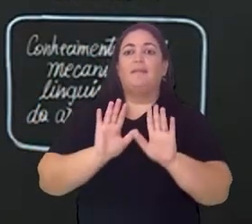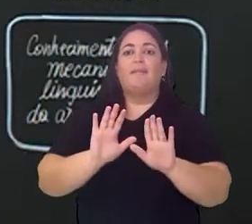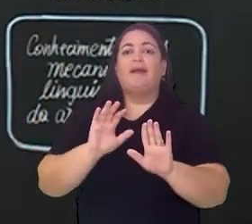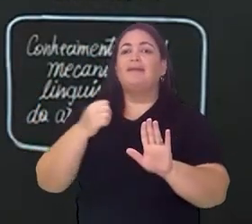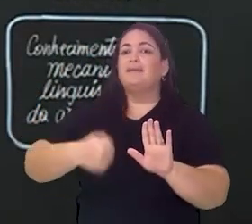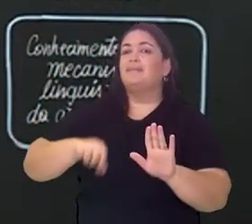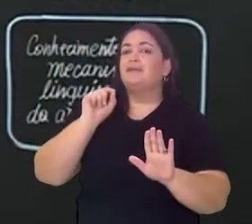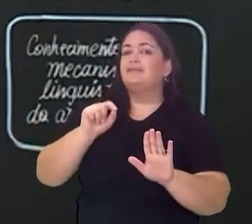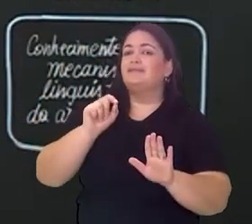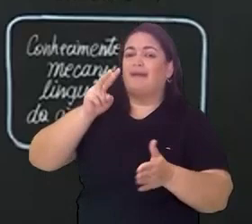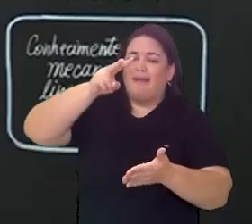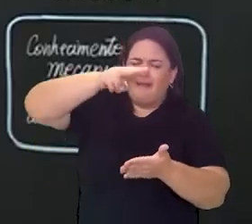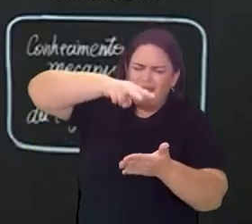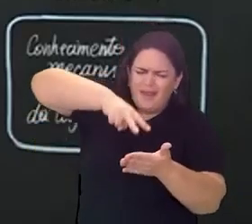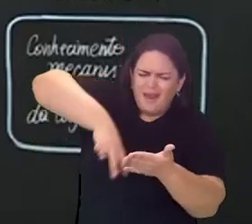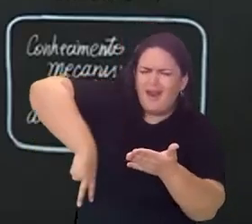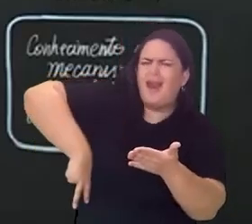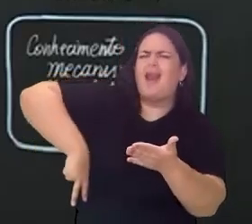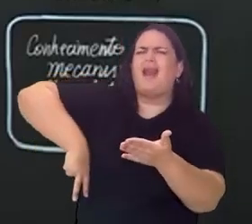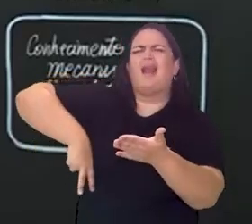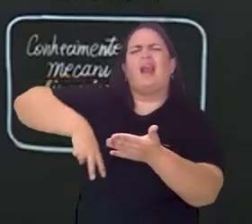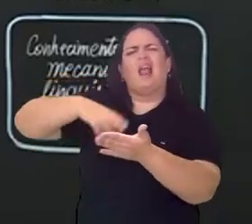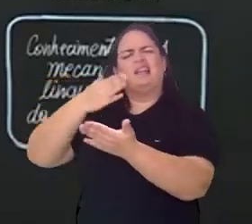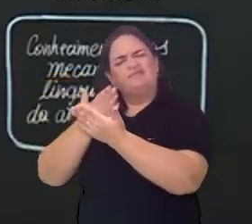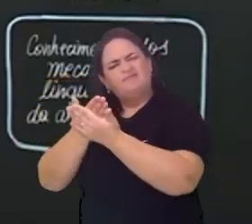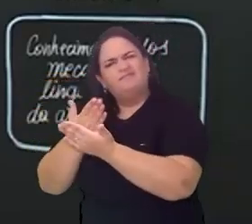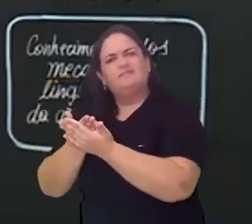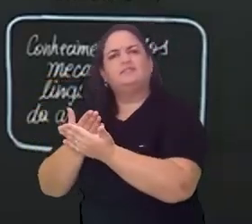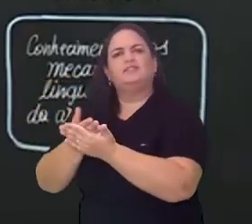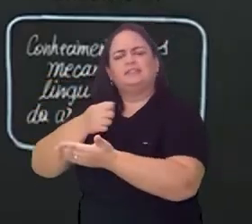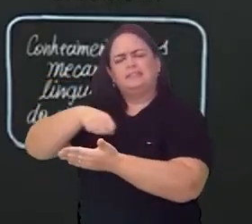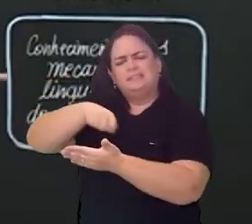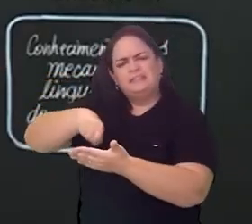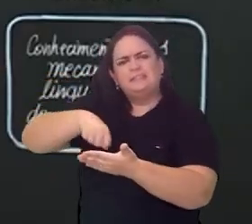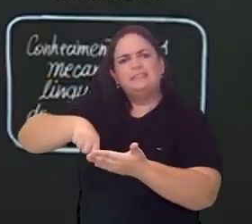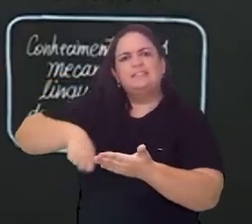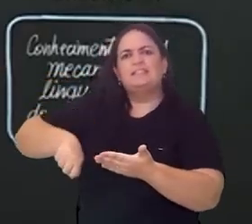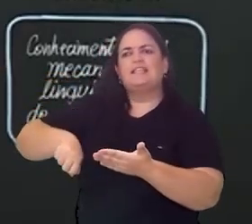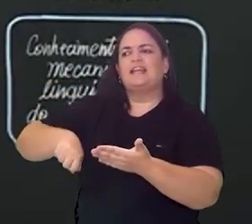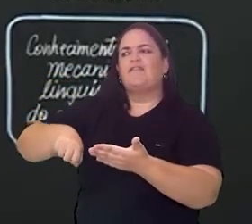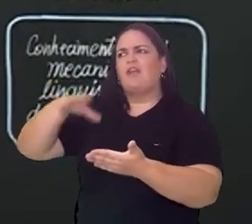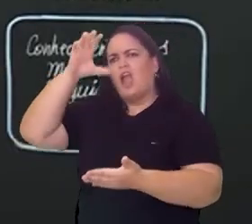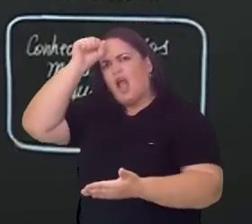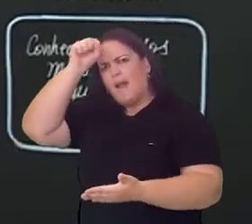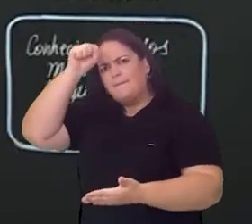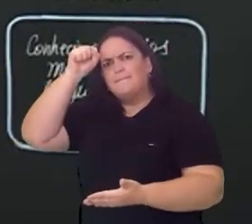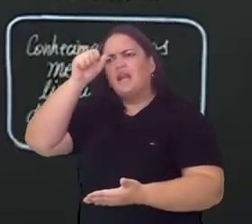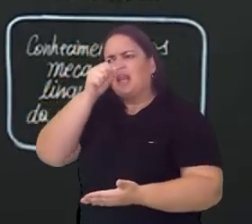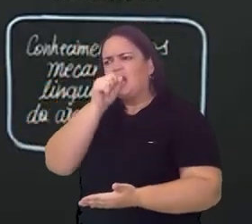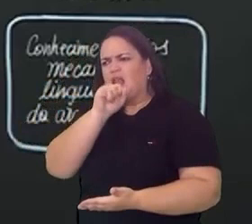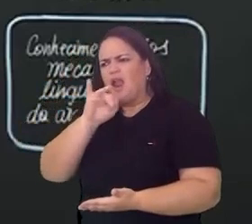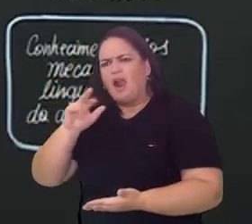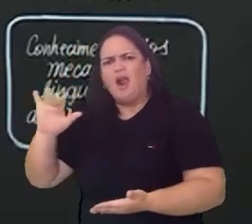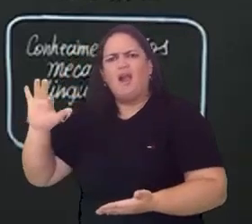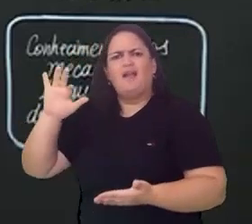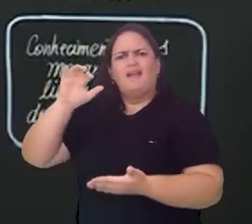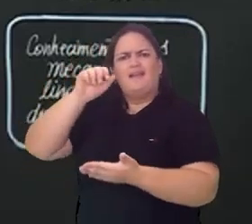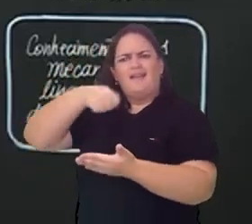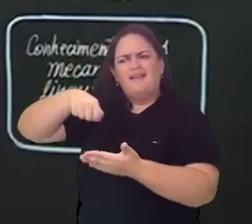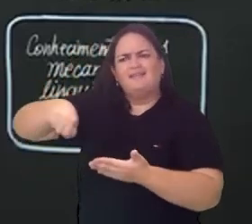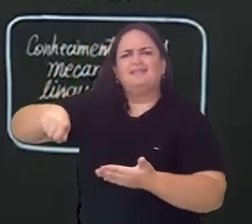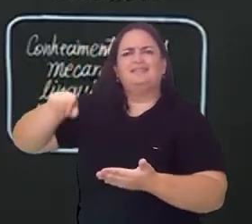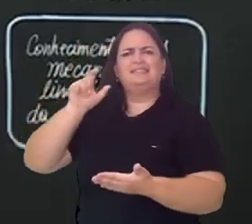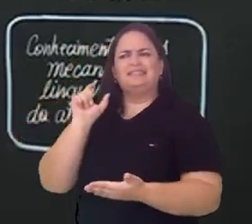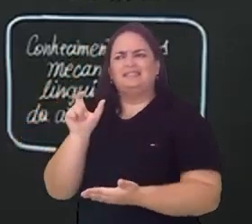precisa ler muito, estudar muito, escrever, reconhecer palavras, tomar cuidado para não usar como sinônimo, ou seja, palavras que têm